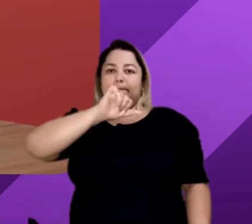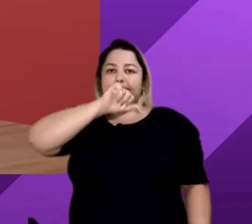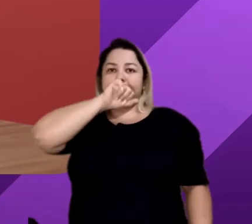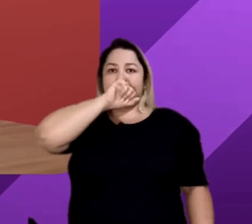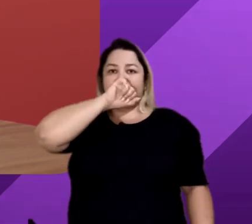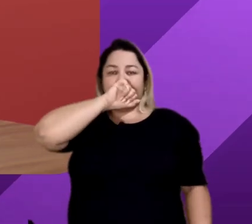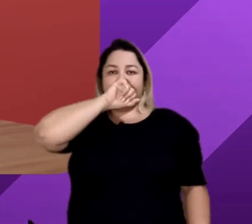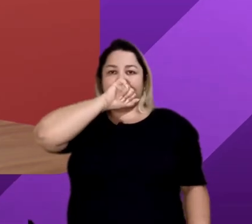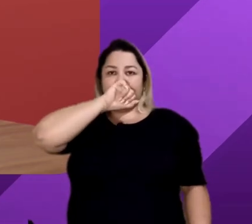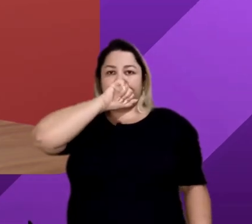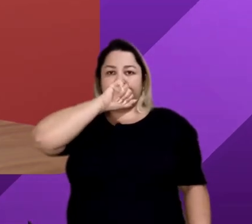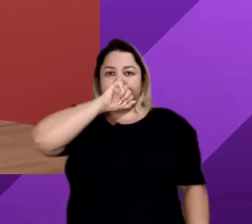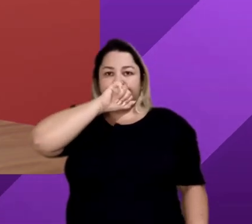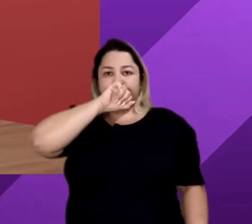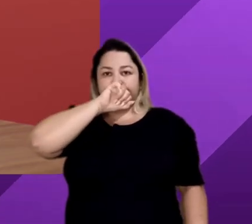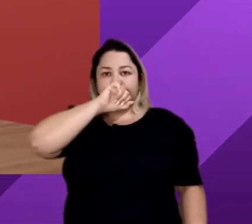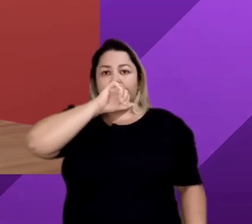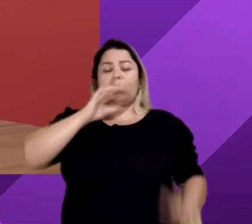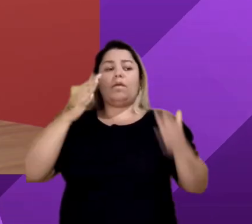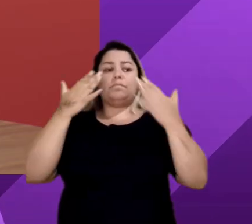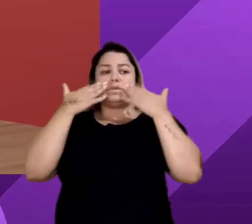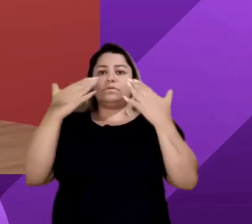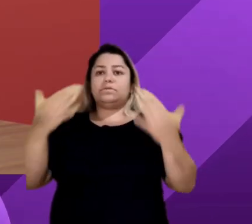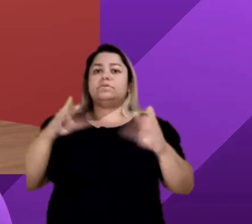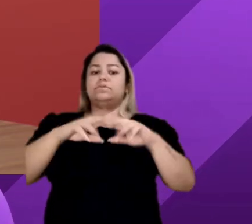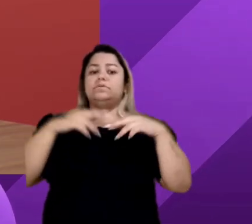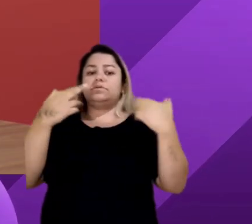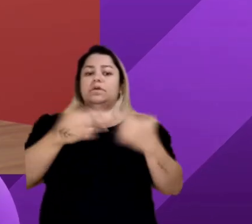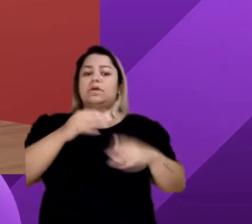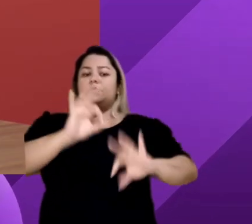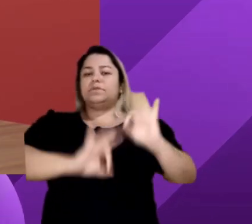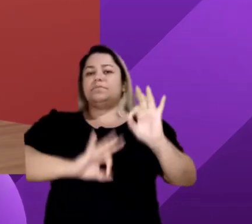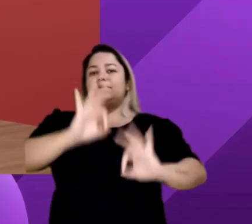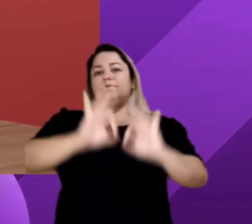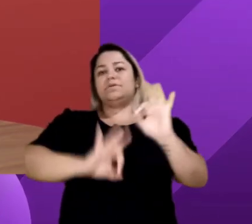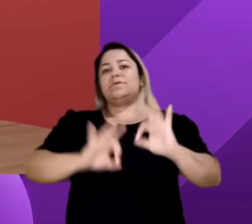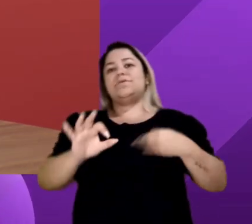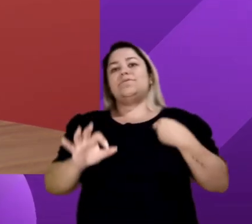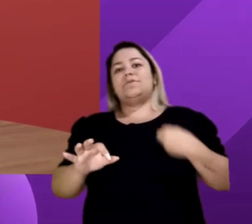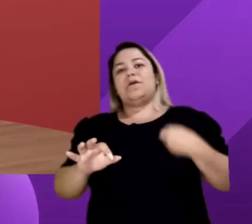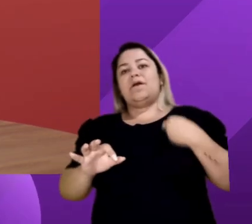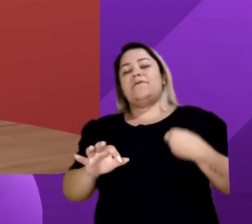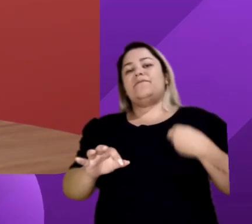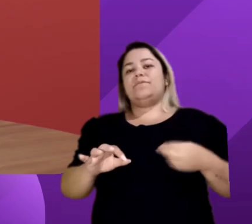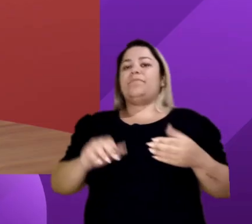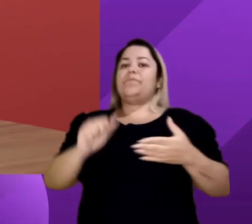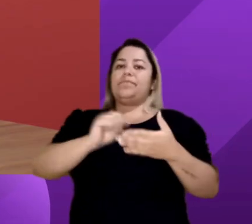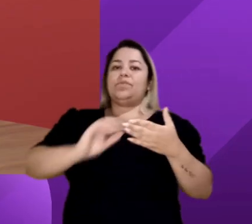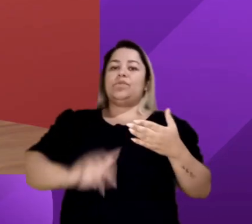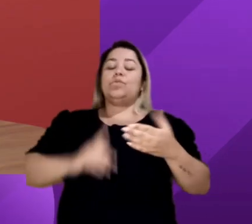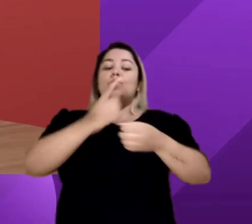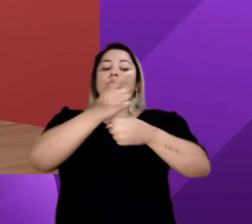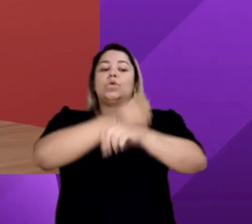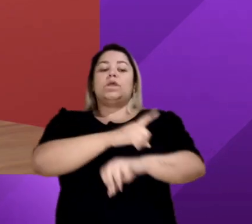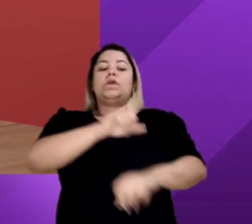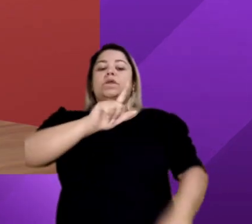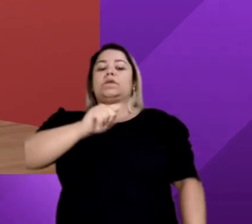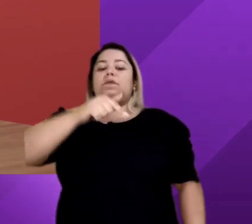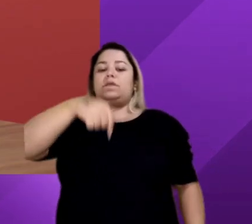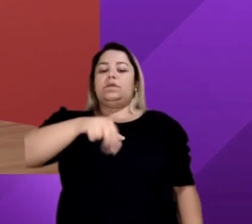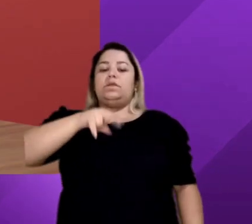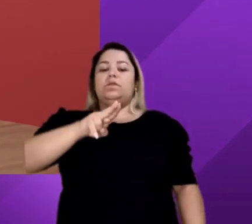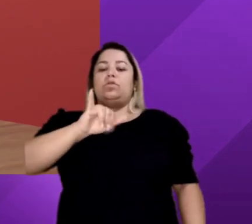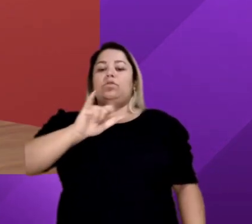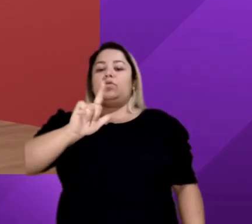e na reunião estava todo mundo preparado, eu estava numa atividade lá, num quilombo, e não tinha como